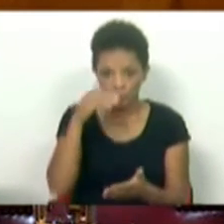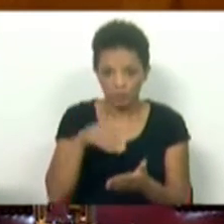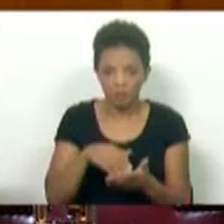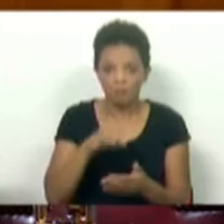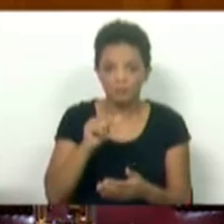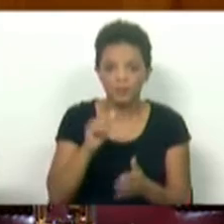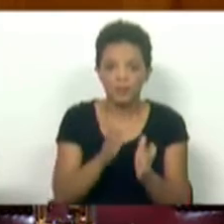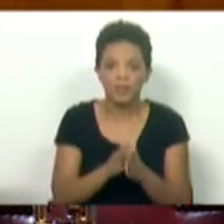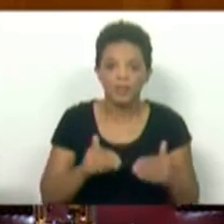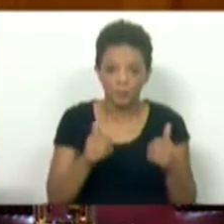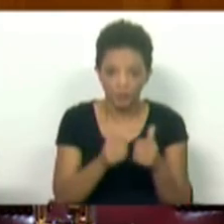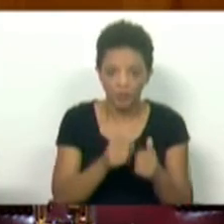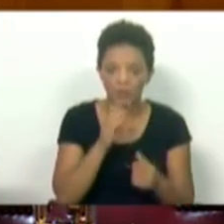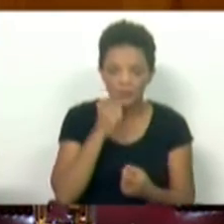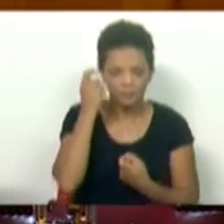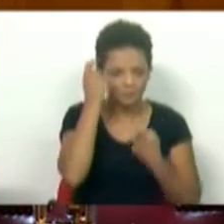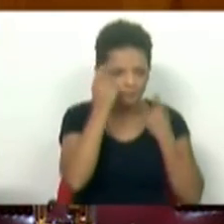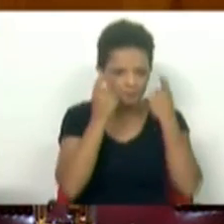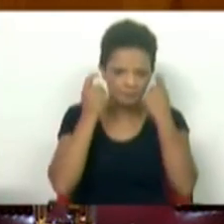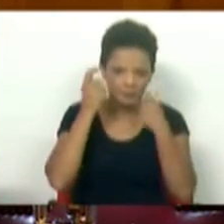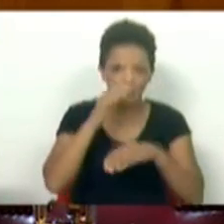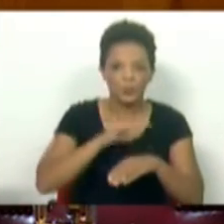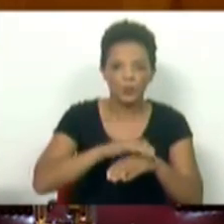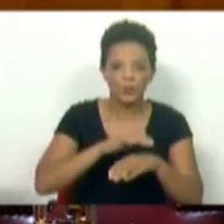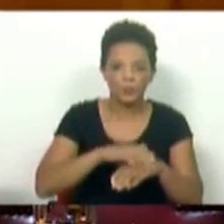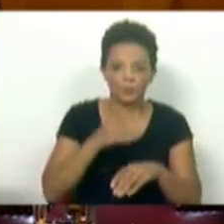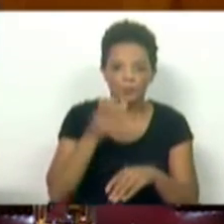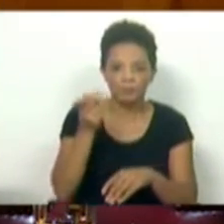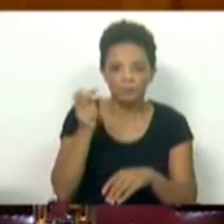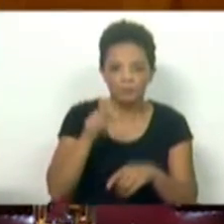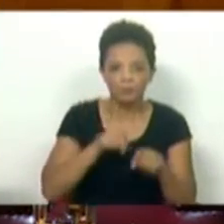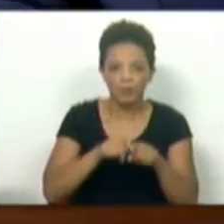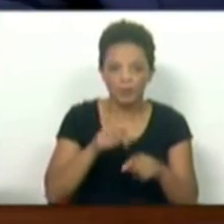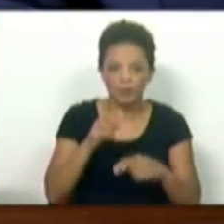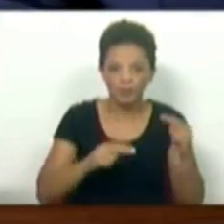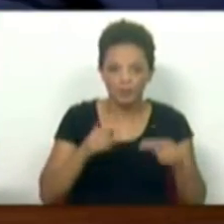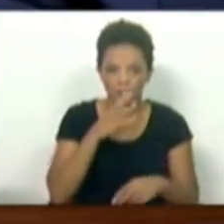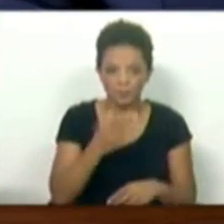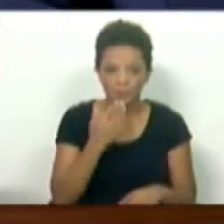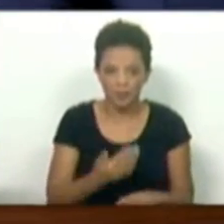no Reino Unido, que possam fazer uma reflexão sobre aquilo que deve ser a política fiscal. Muito obrigado.